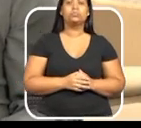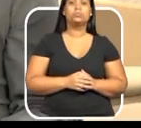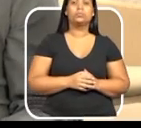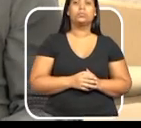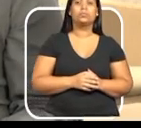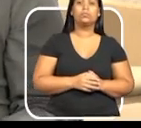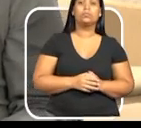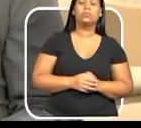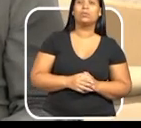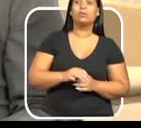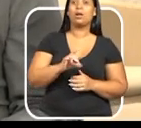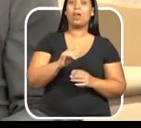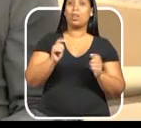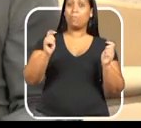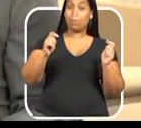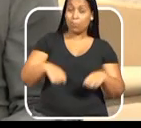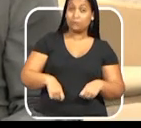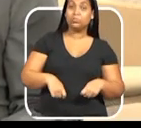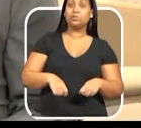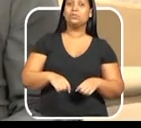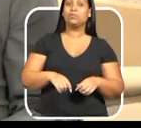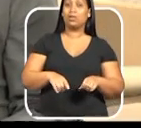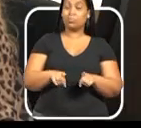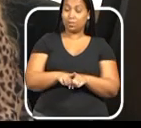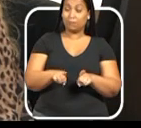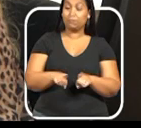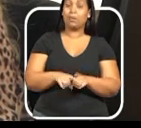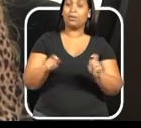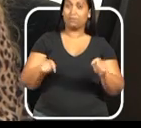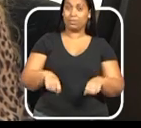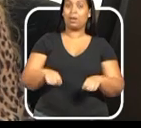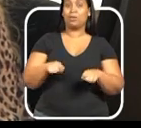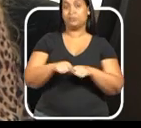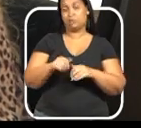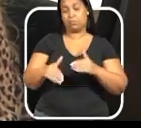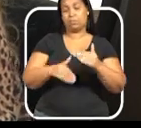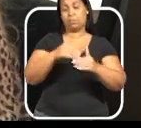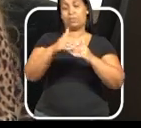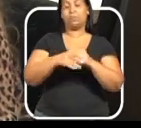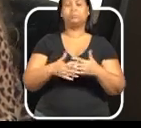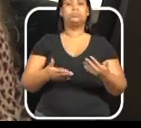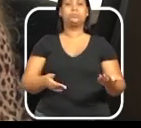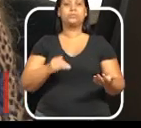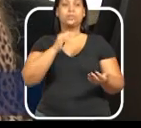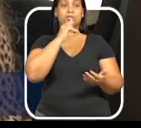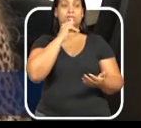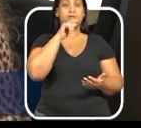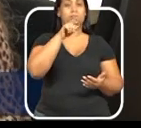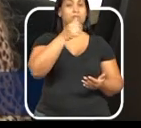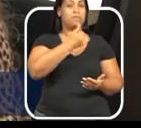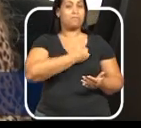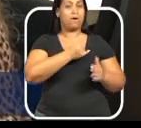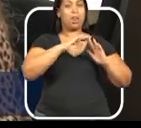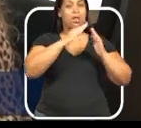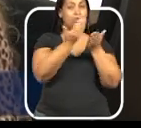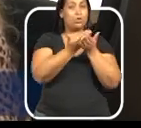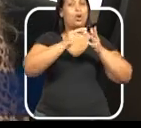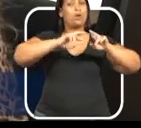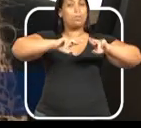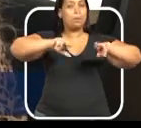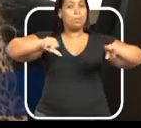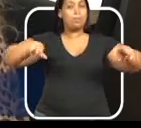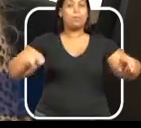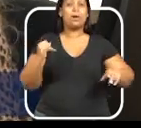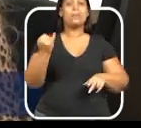não somente ela é possível, como ela tem que ser trabalhada. Inclusive, quando você fala, né, de escola diversa, eu penso a importância